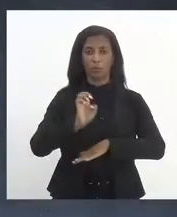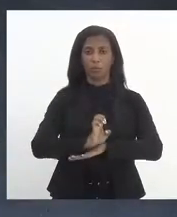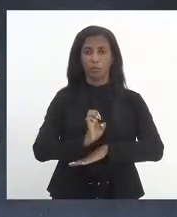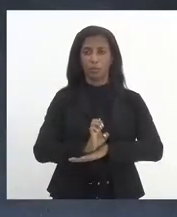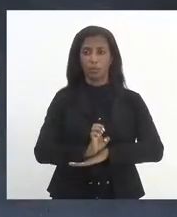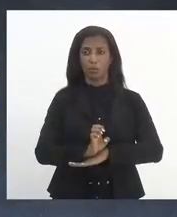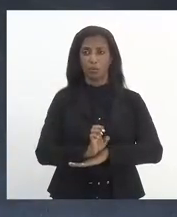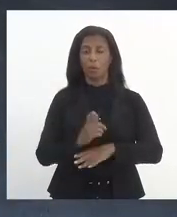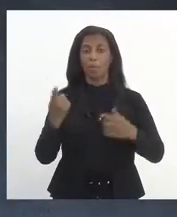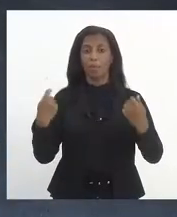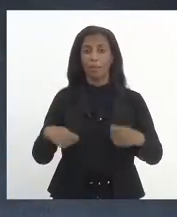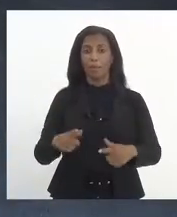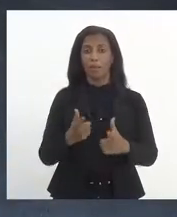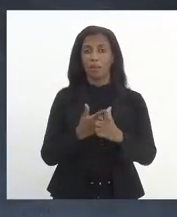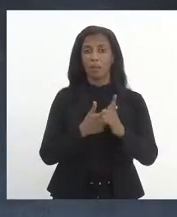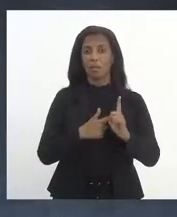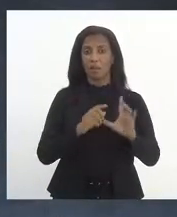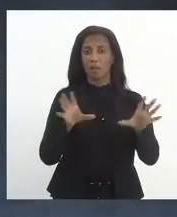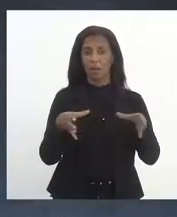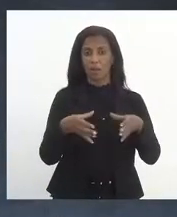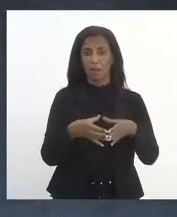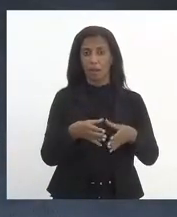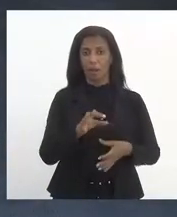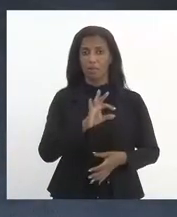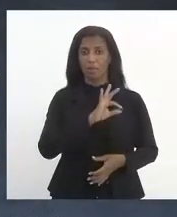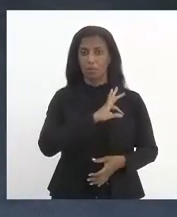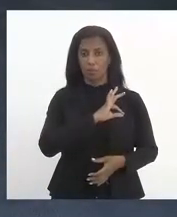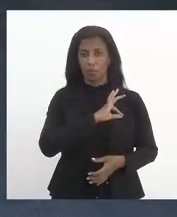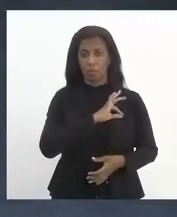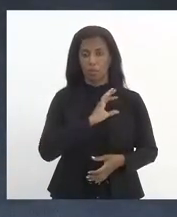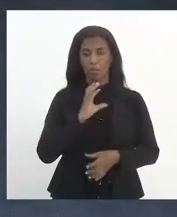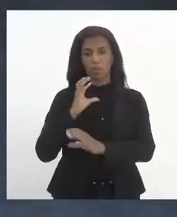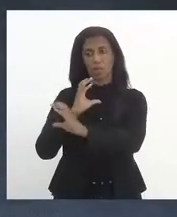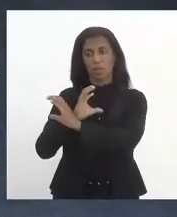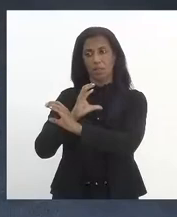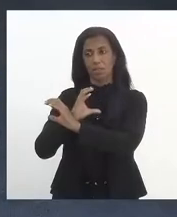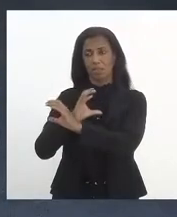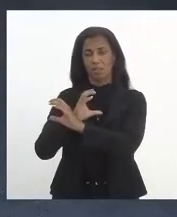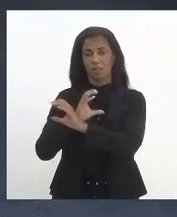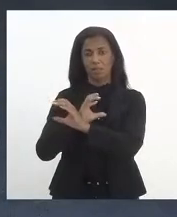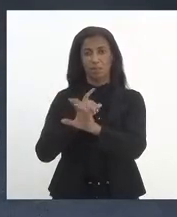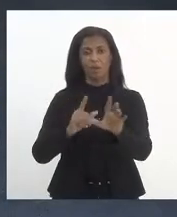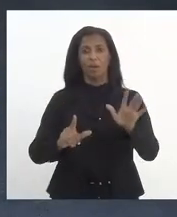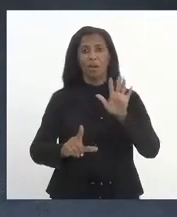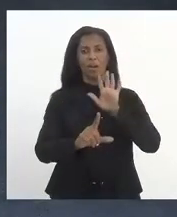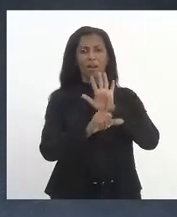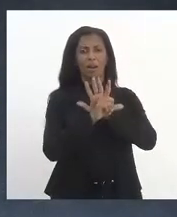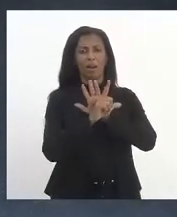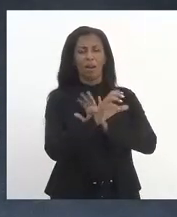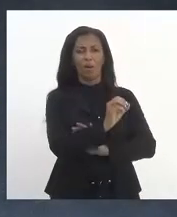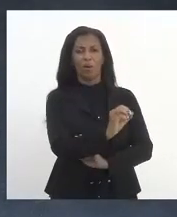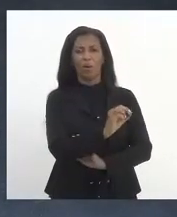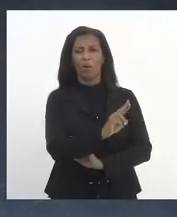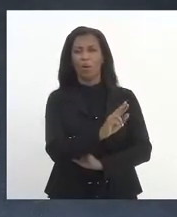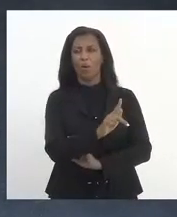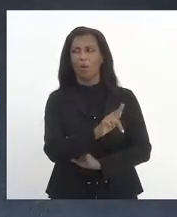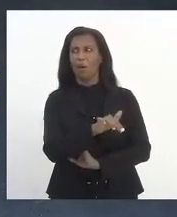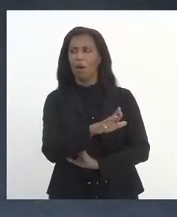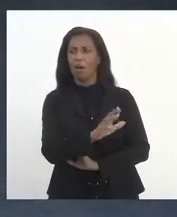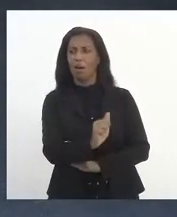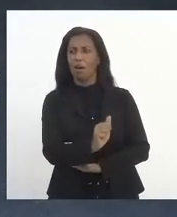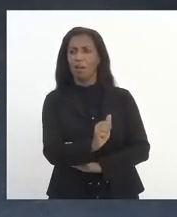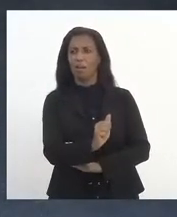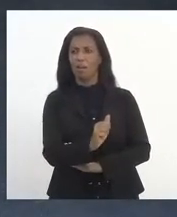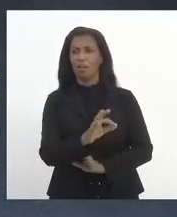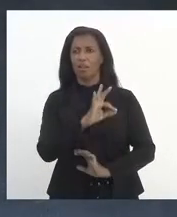está devendo à classe policial da Polícia Civil a lei orgânica da Polícia Civil.